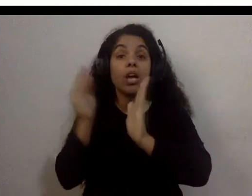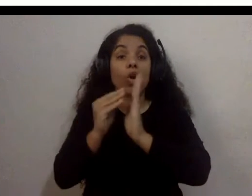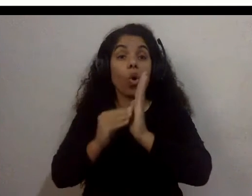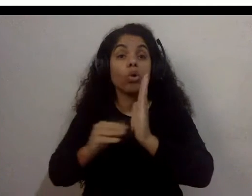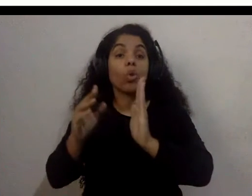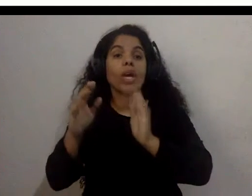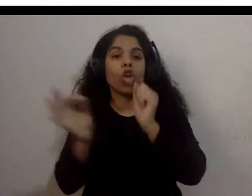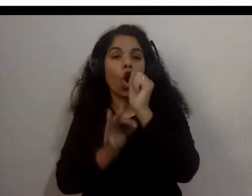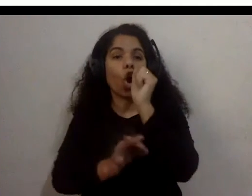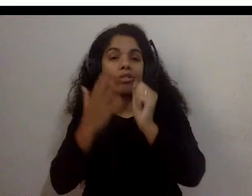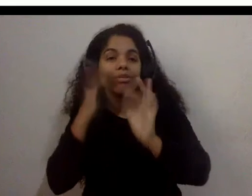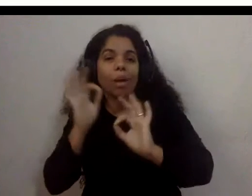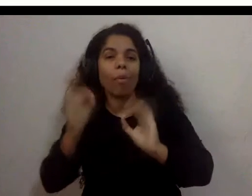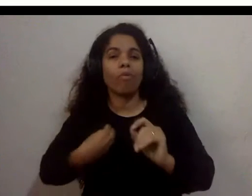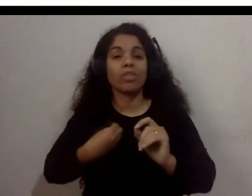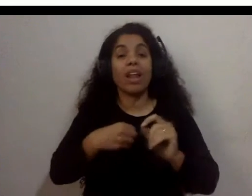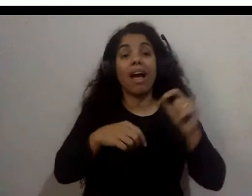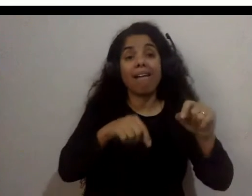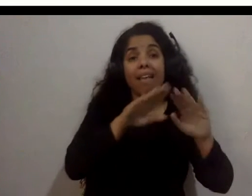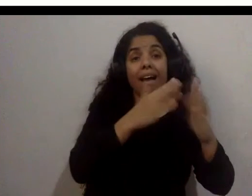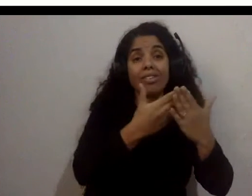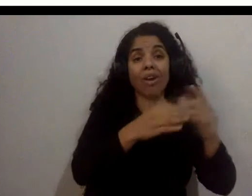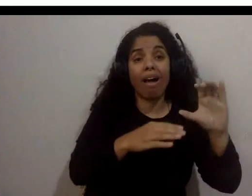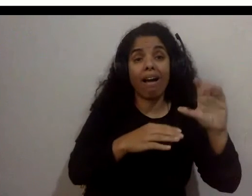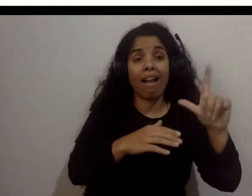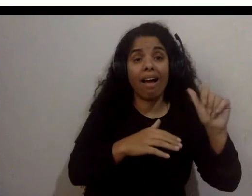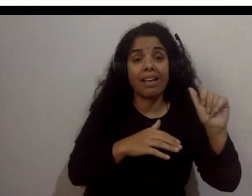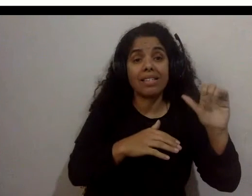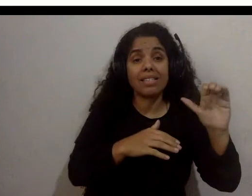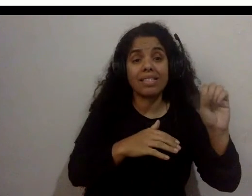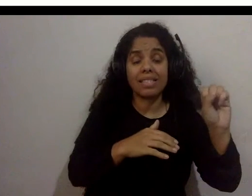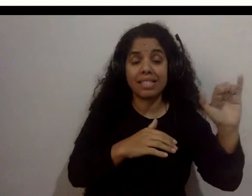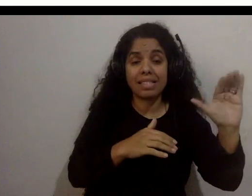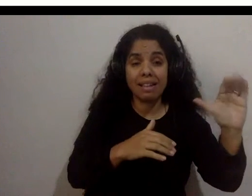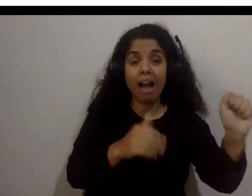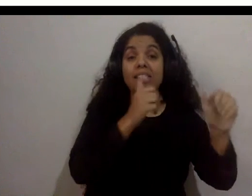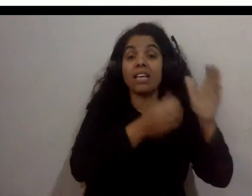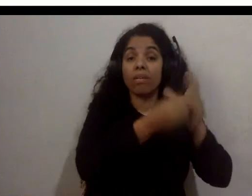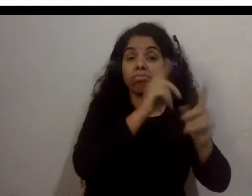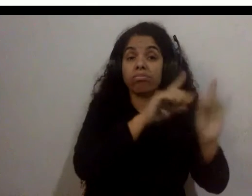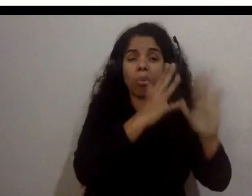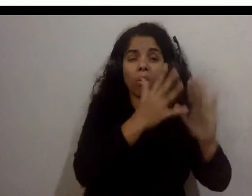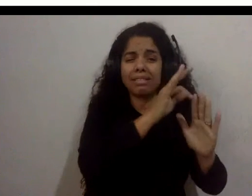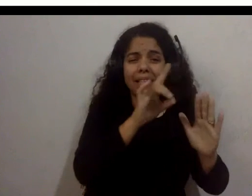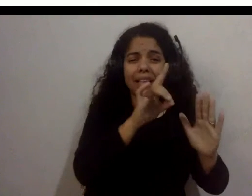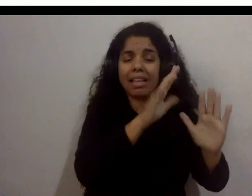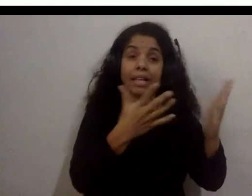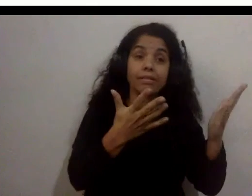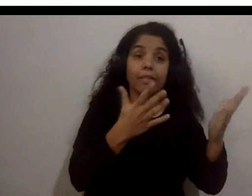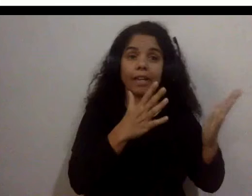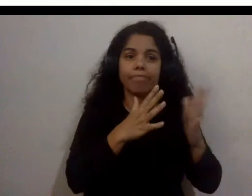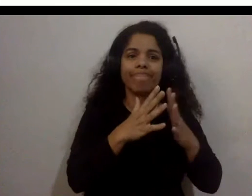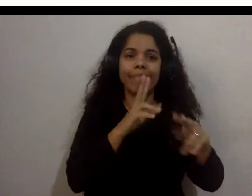funcionar, do que na escola clássica, que talvez você vai construir um código, vai aplicar todo o processo de TDD ali nele, e você vai ficar meio